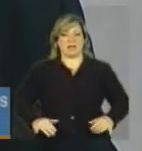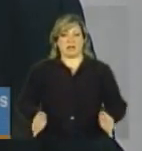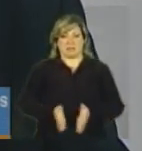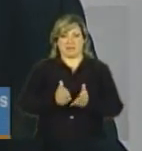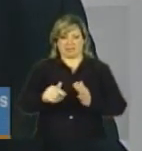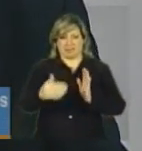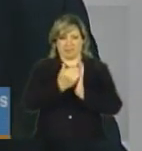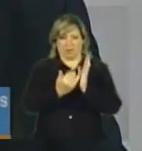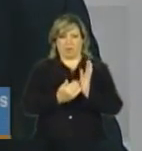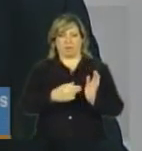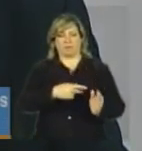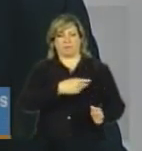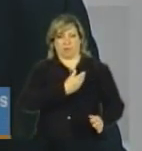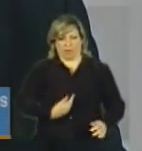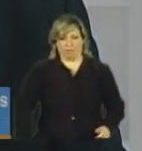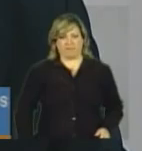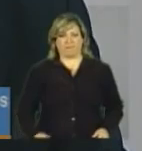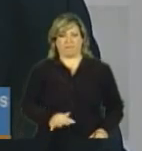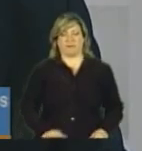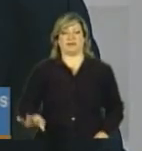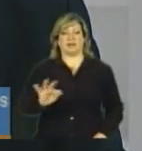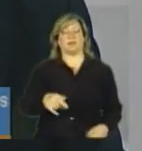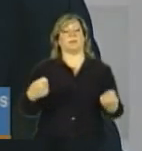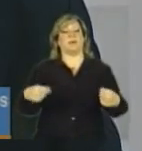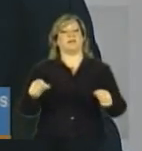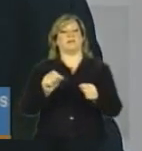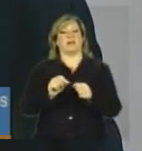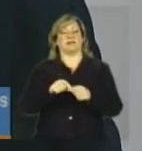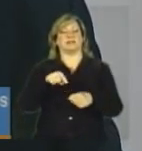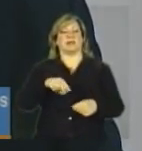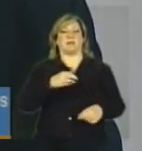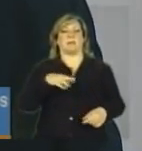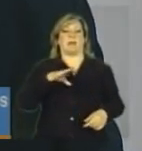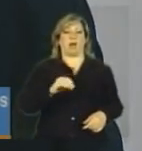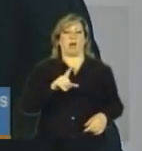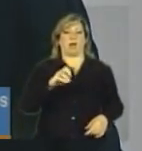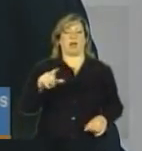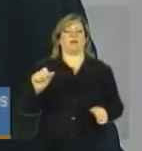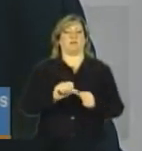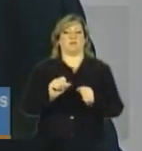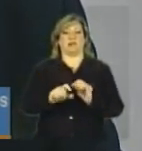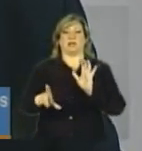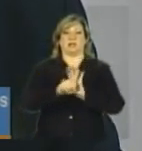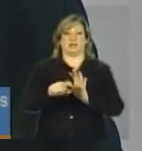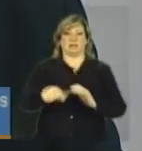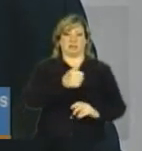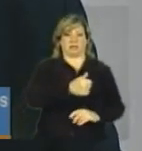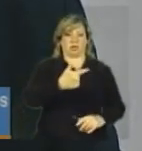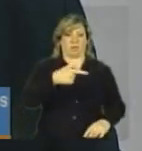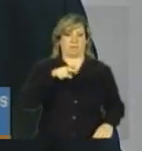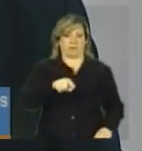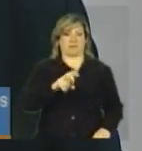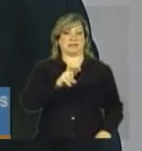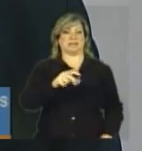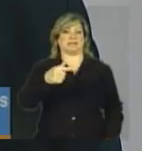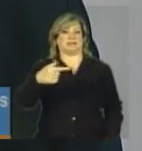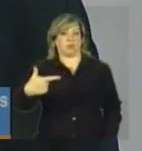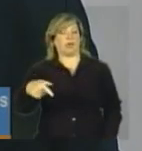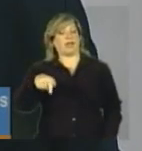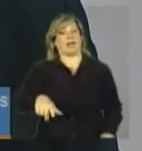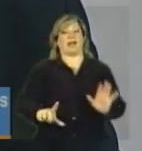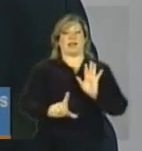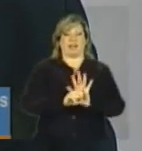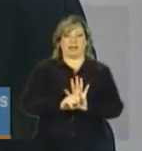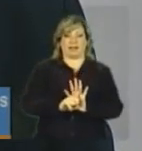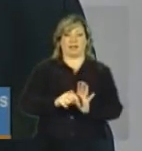uma mudança bastante vigorosa na no marco legal do PA, que é o que foi feito. Portanto, essa lei 12572, é a lei